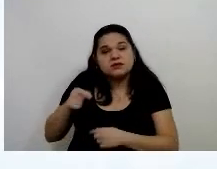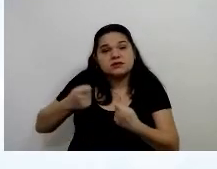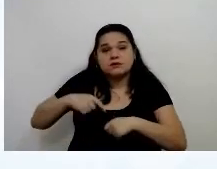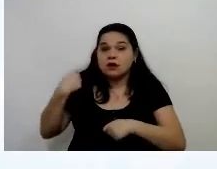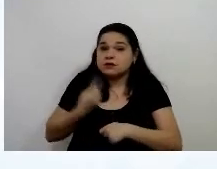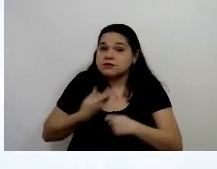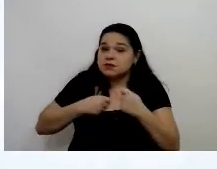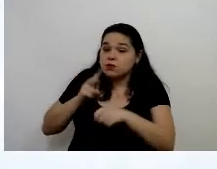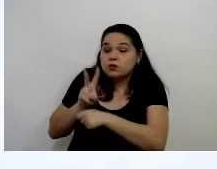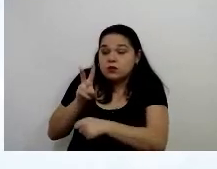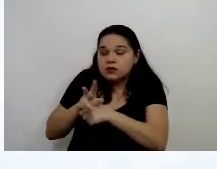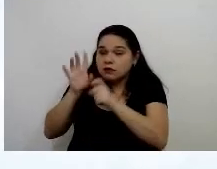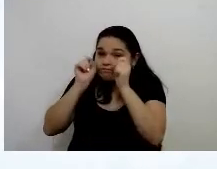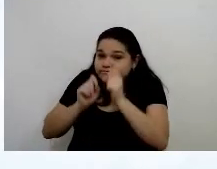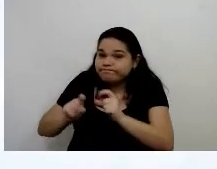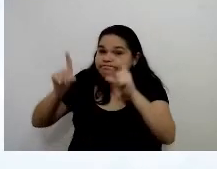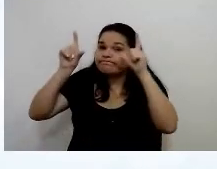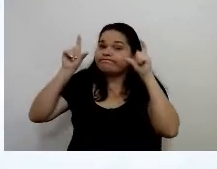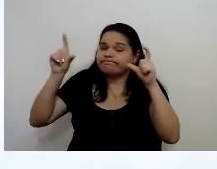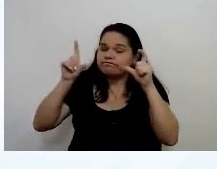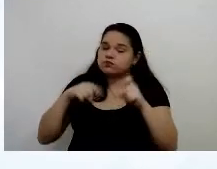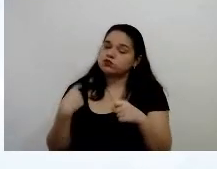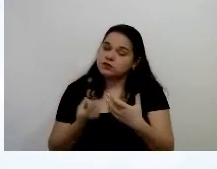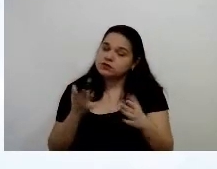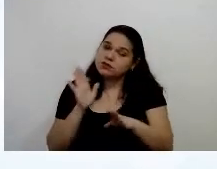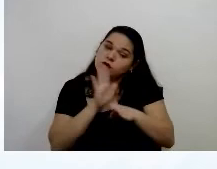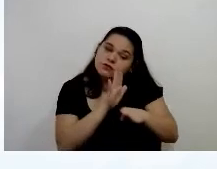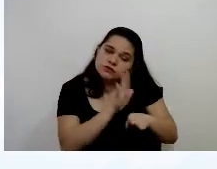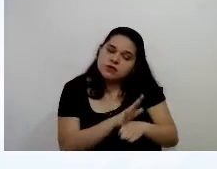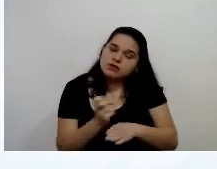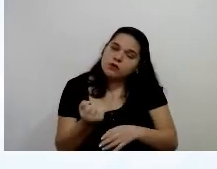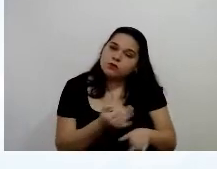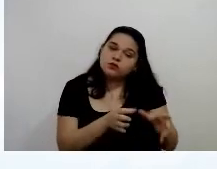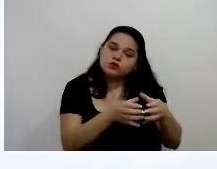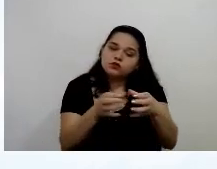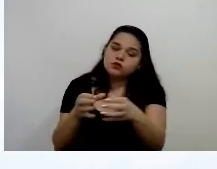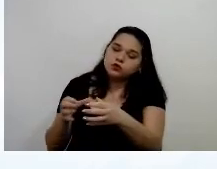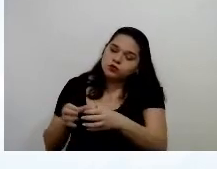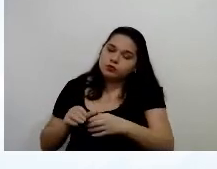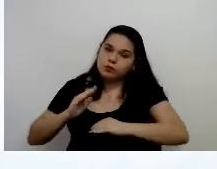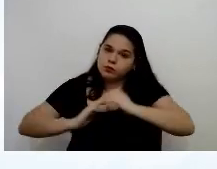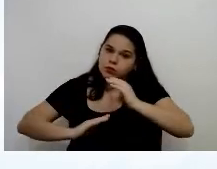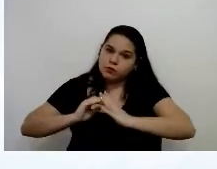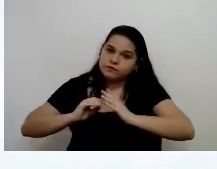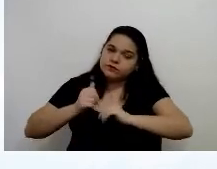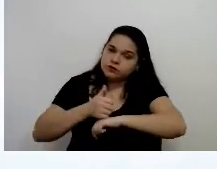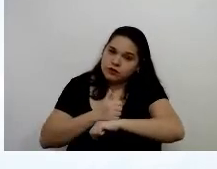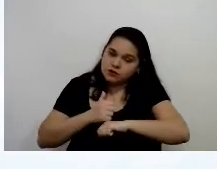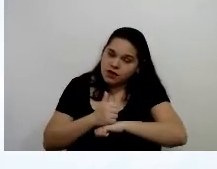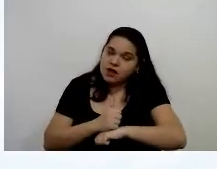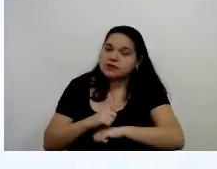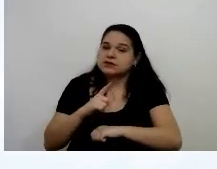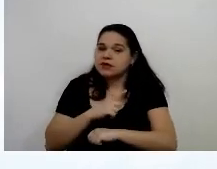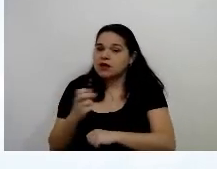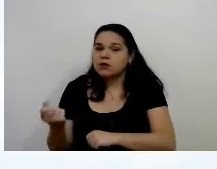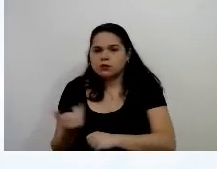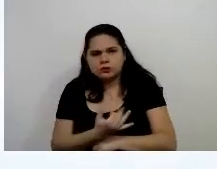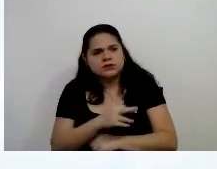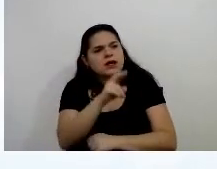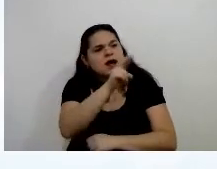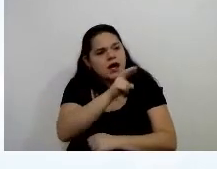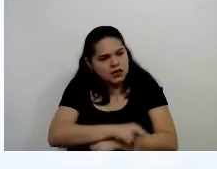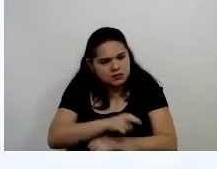atenção. Nós temos dado atenção em algumas categorias, eu acho que algumas, com toda a